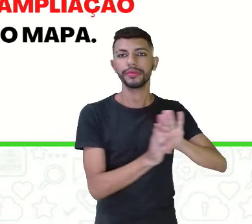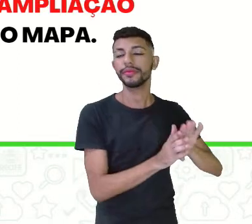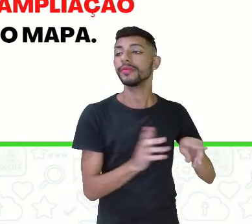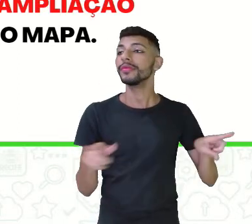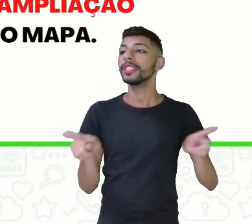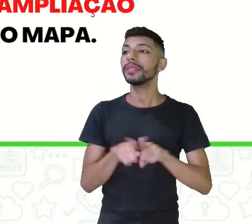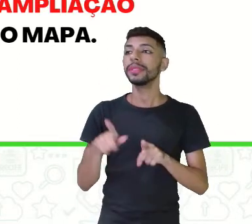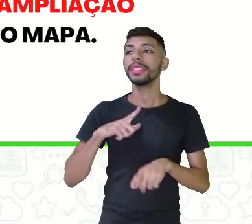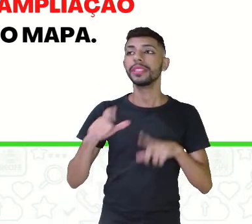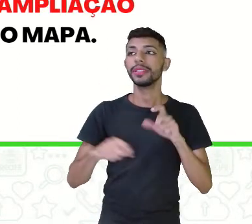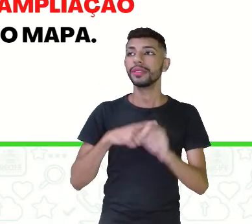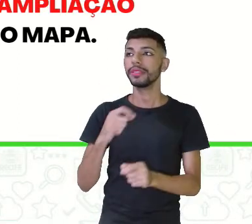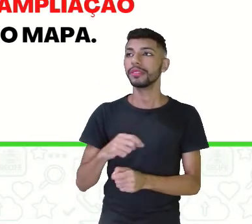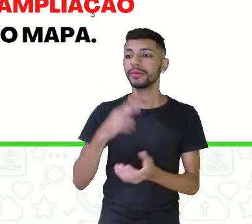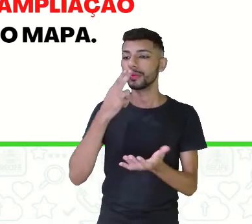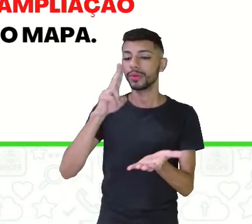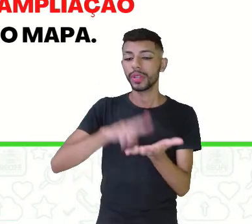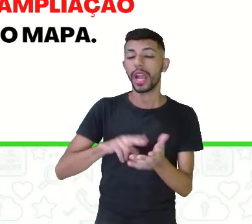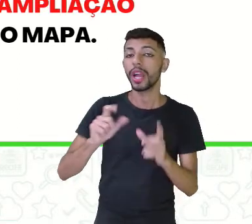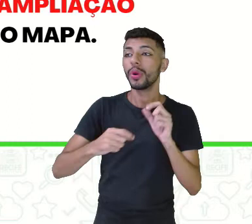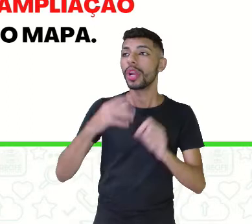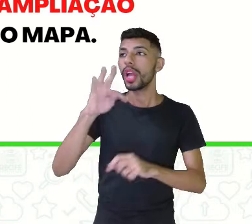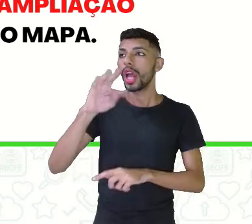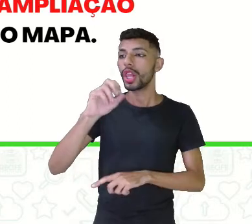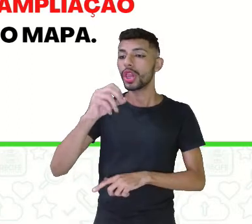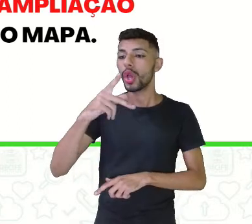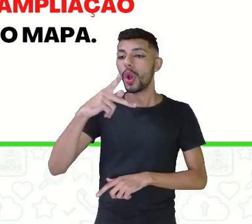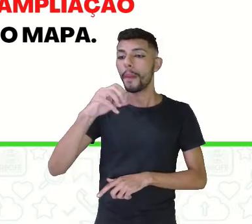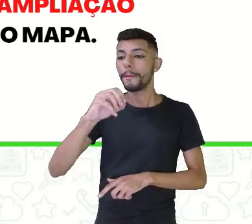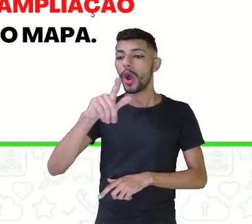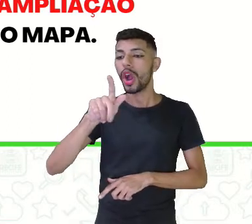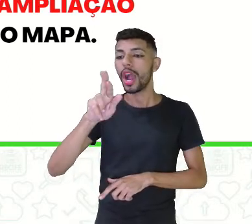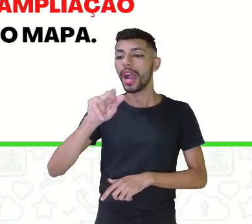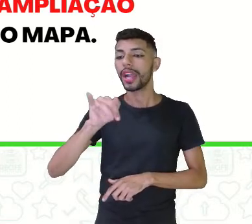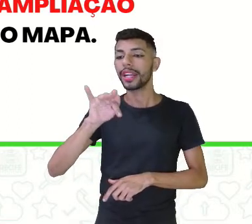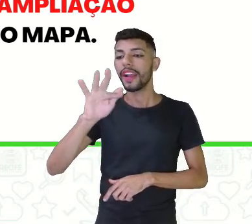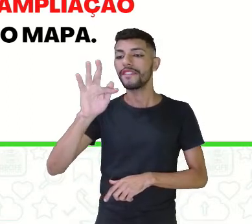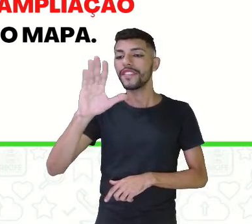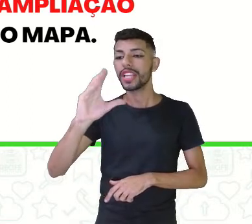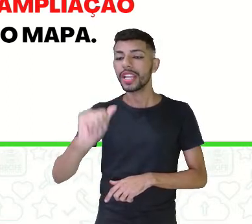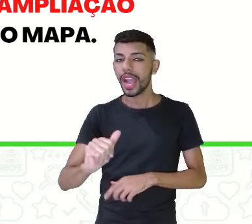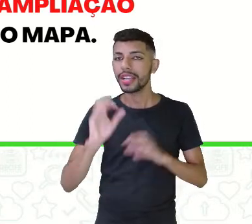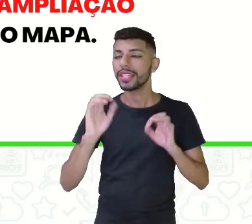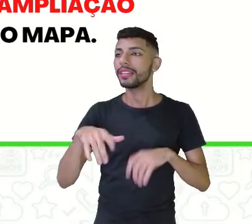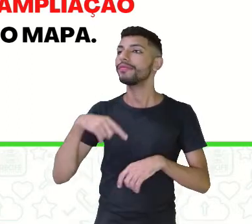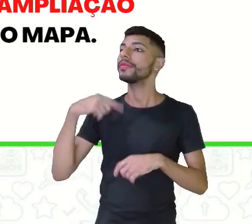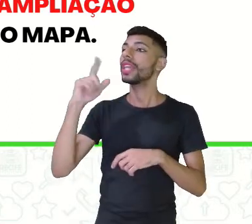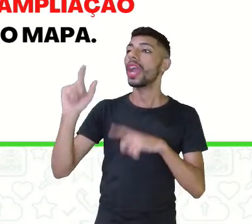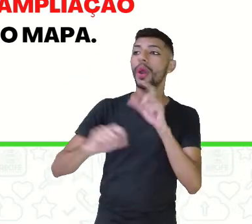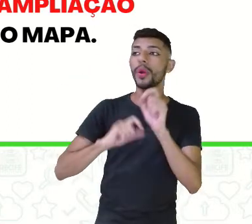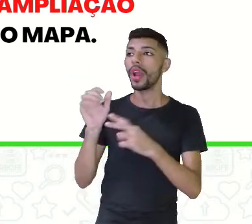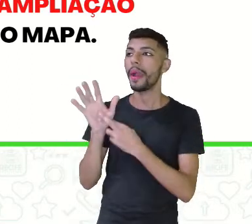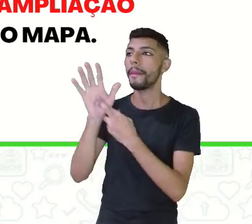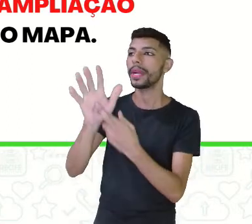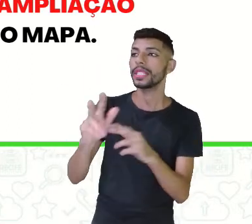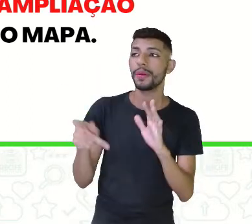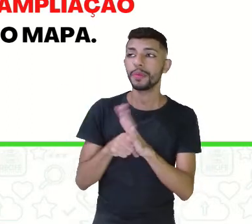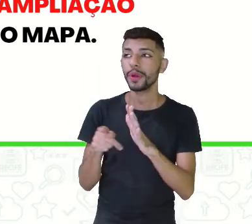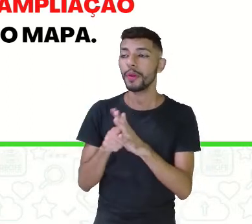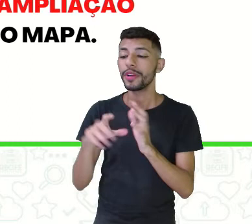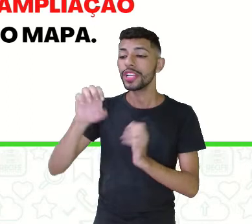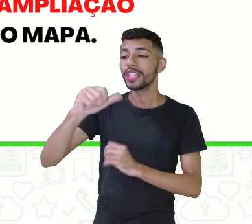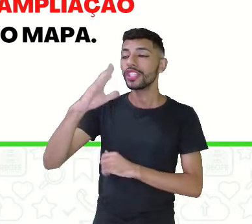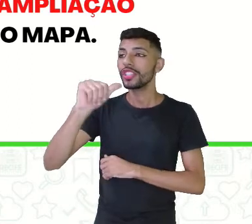que é a representação de uma escala gráfica, que nós falamos anteriormente. Mas o seu